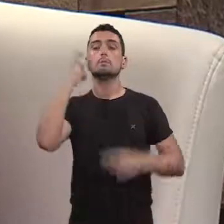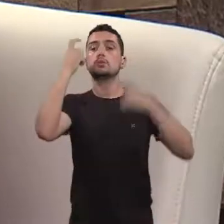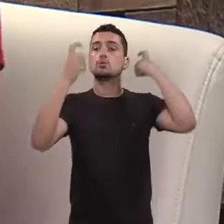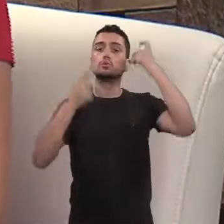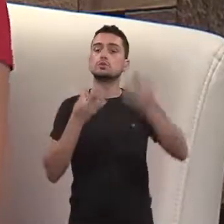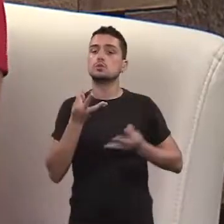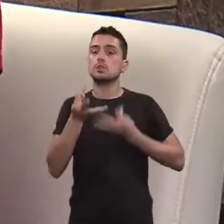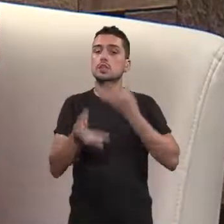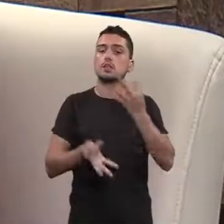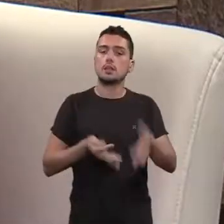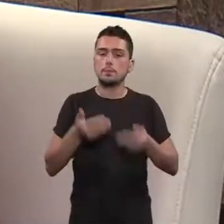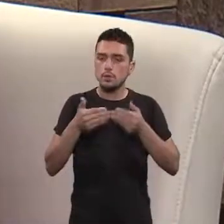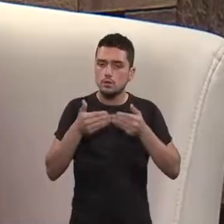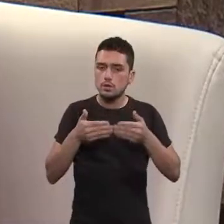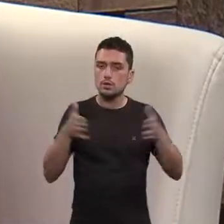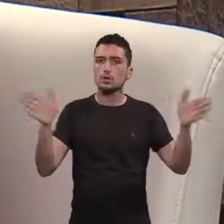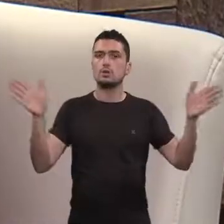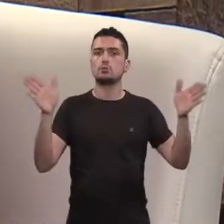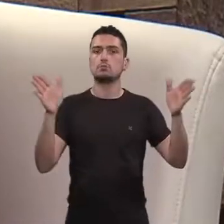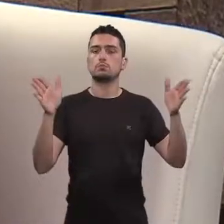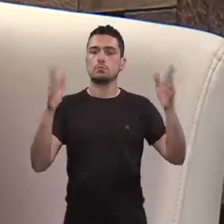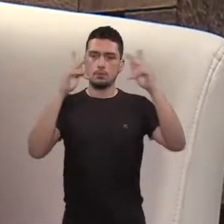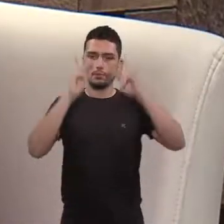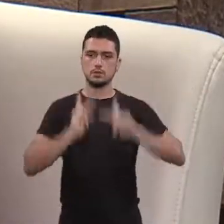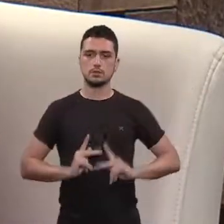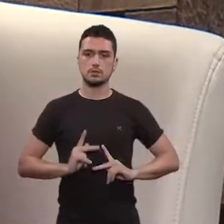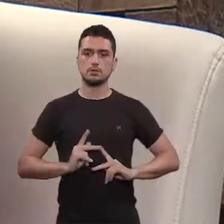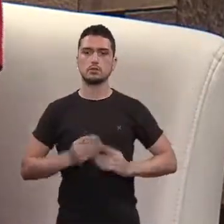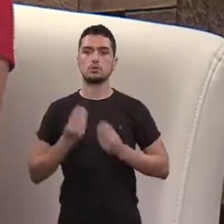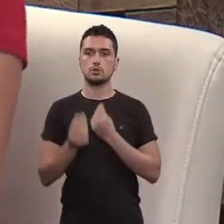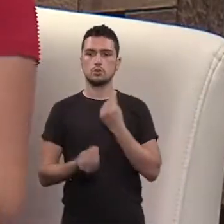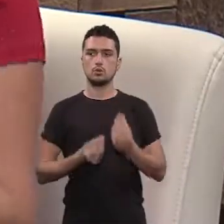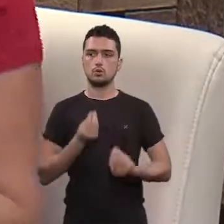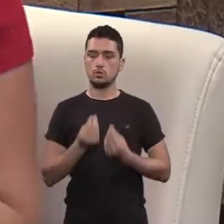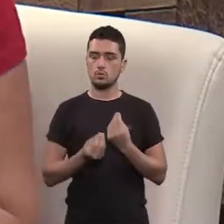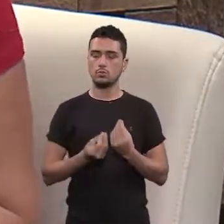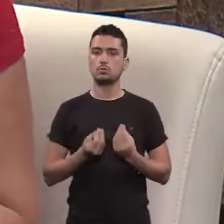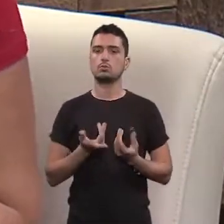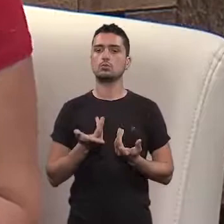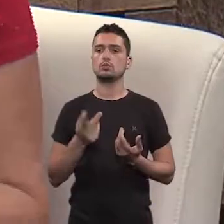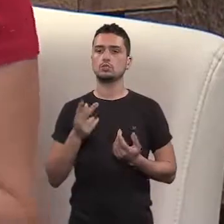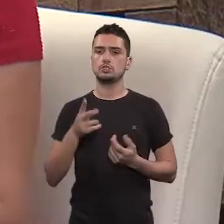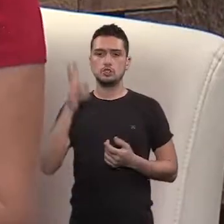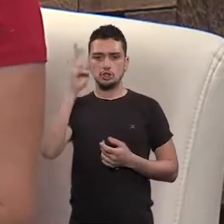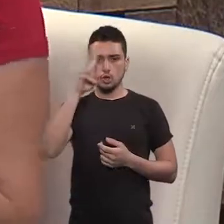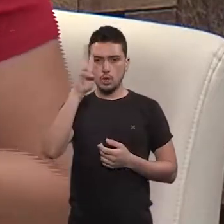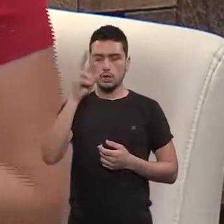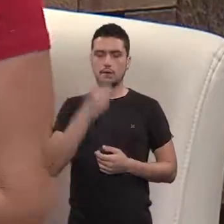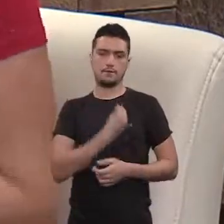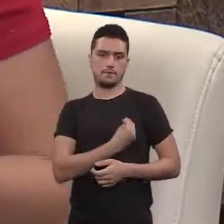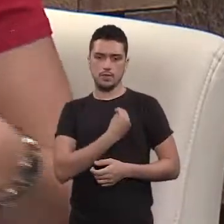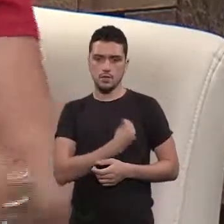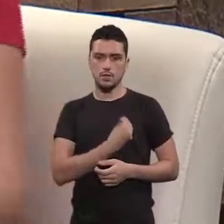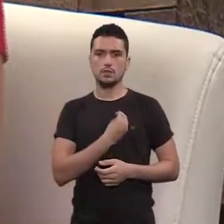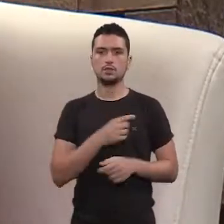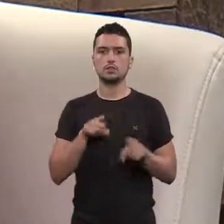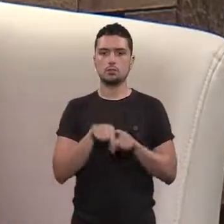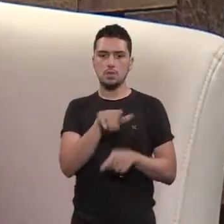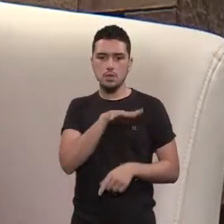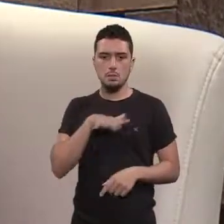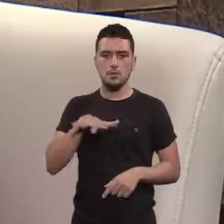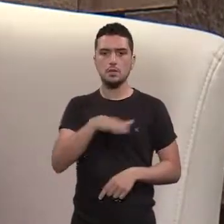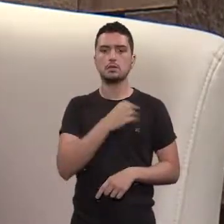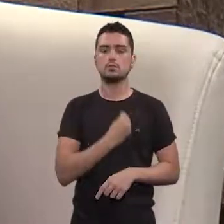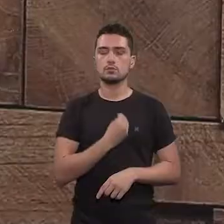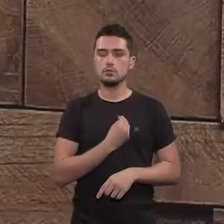o paciente de uma forma mais ampla, levando em consideração o histórico desses pacientes e todo o ambiente em que eles